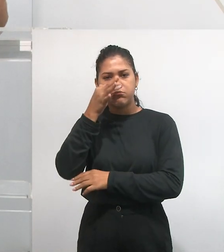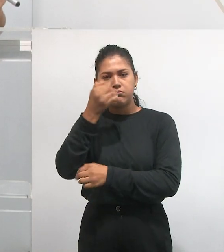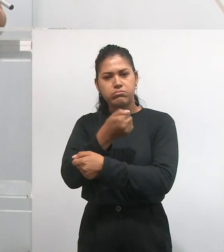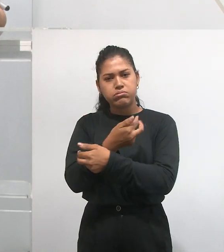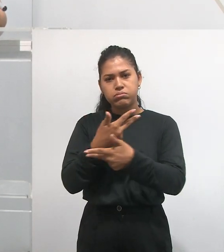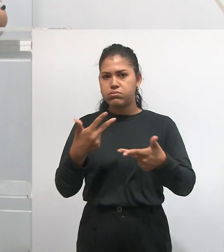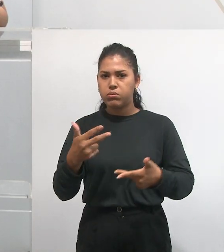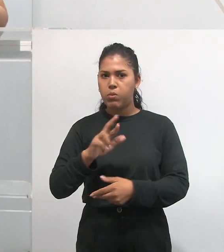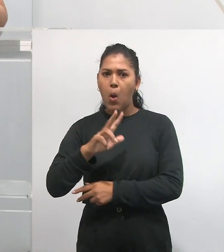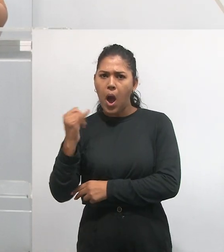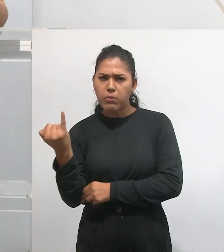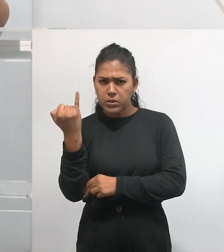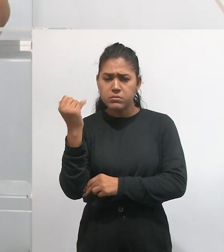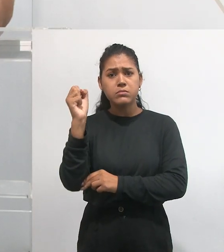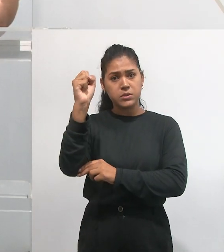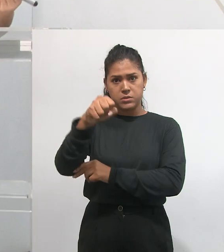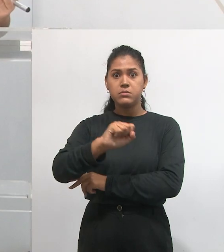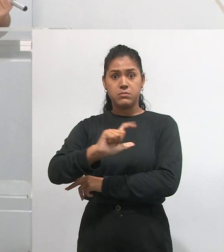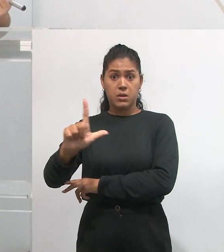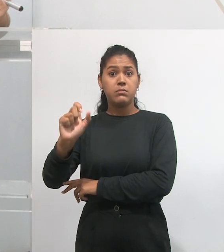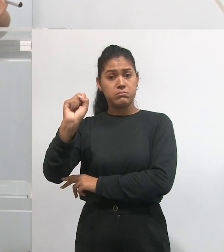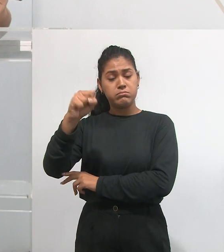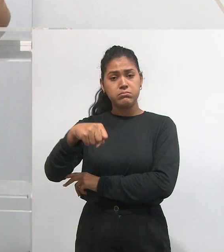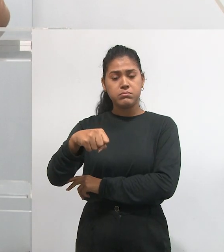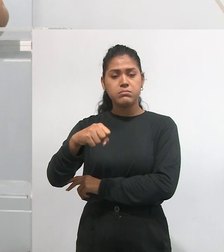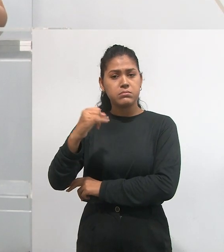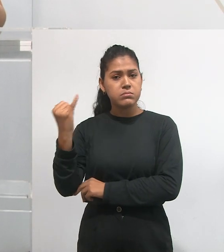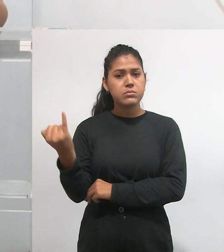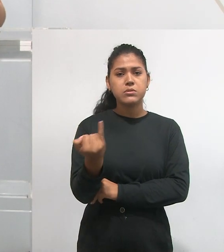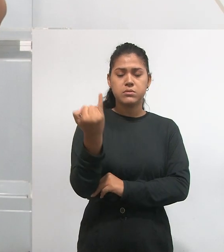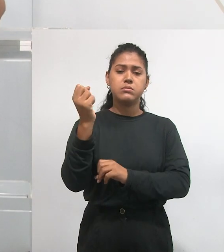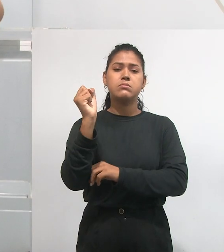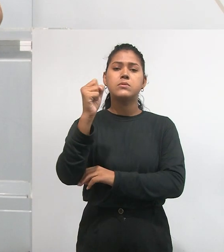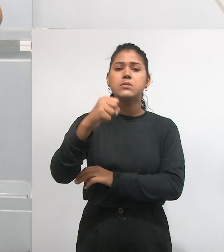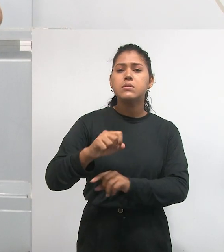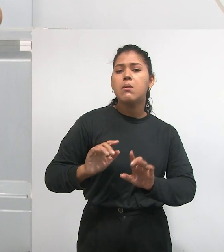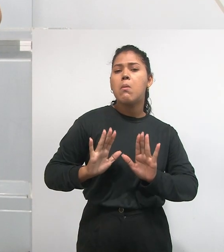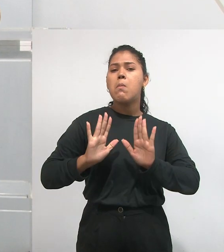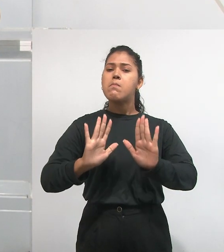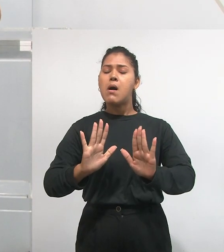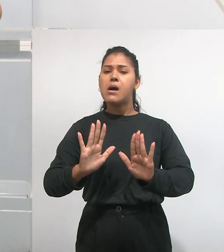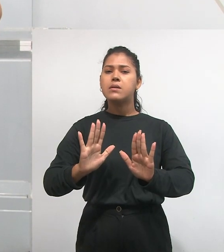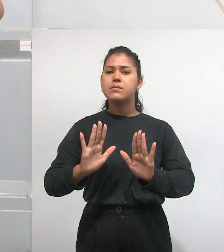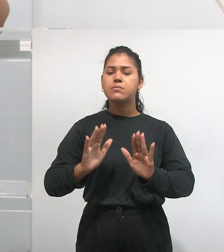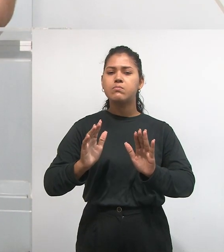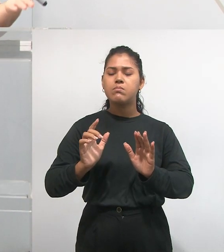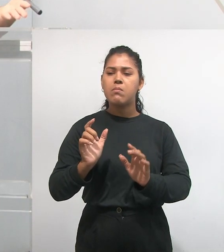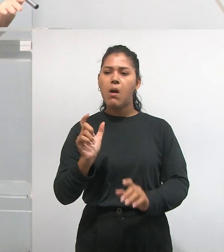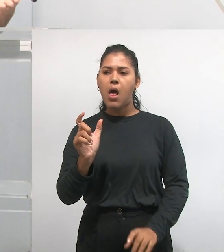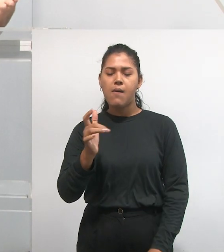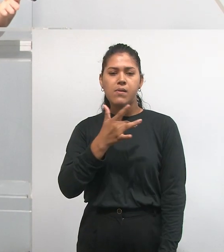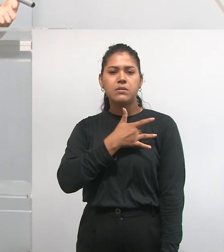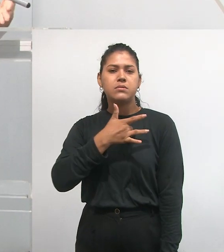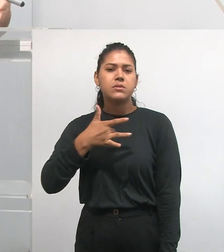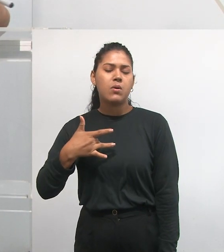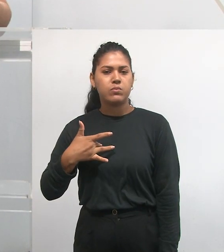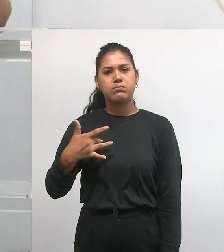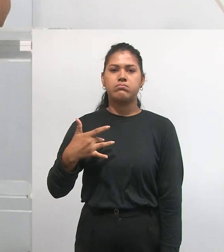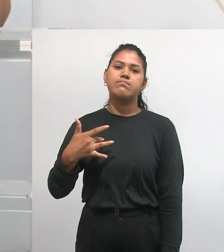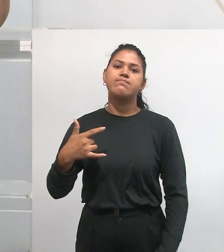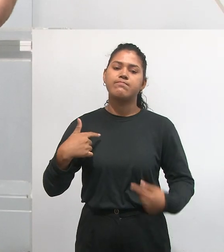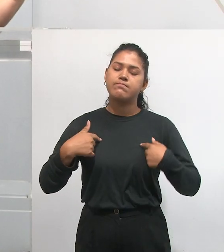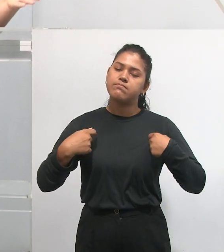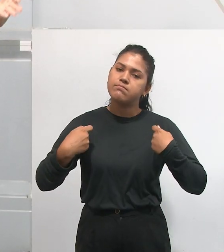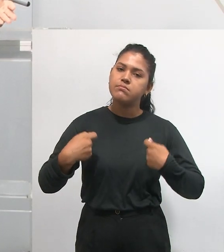muito pelo contrário. Eles são tão importantes que falar sobre a nossa saúde, consequentemente, é falar